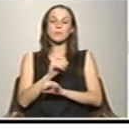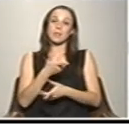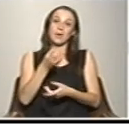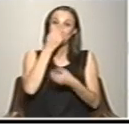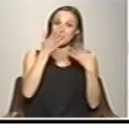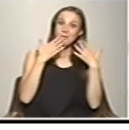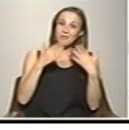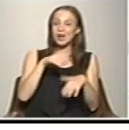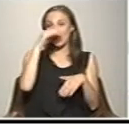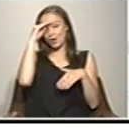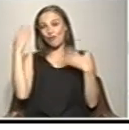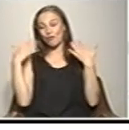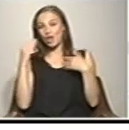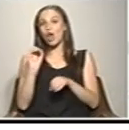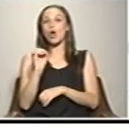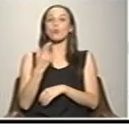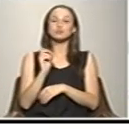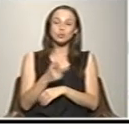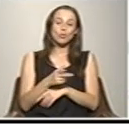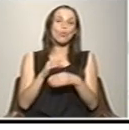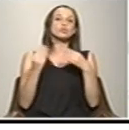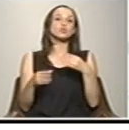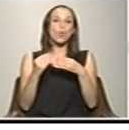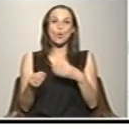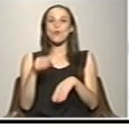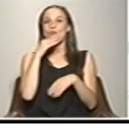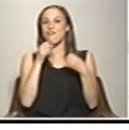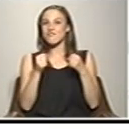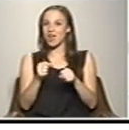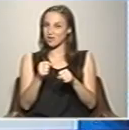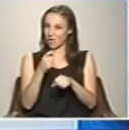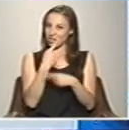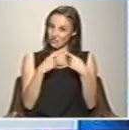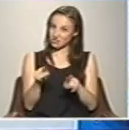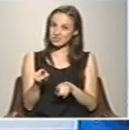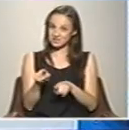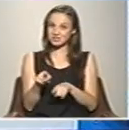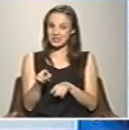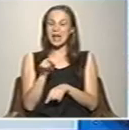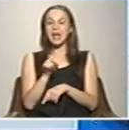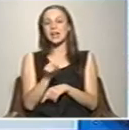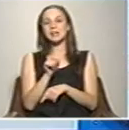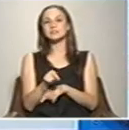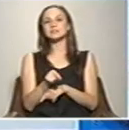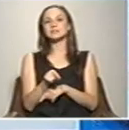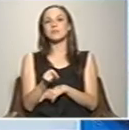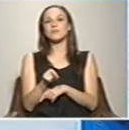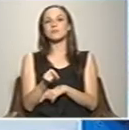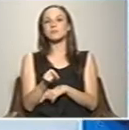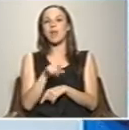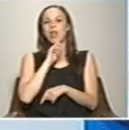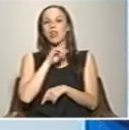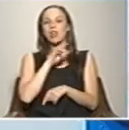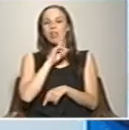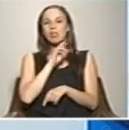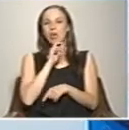o verão, o outono e o inverno. Portanto, sim, nós temos uma reação à luz que nos vai dar sono. Essa predisposição, quando começa a